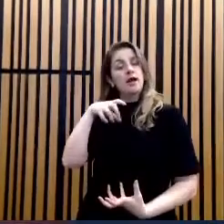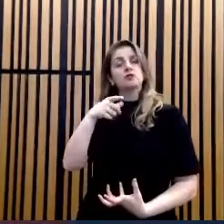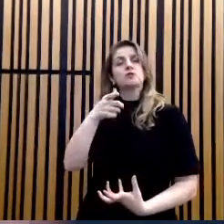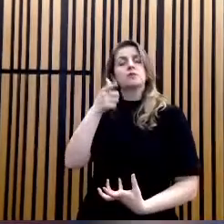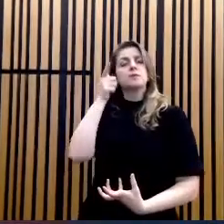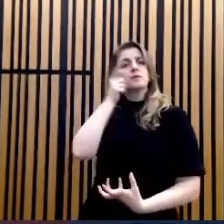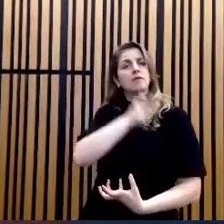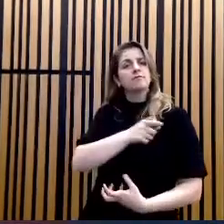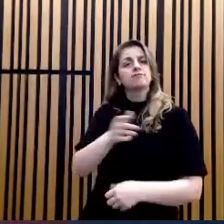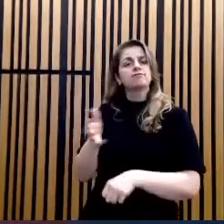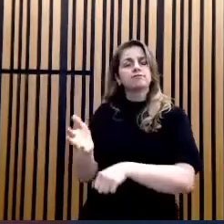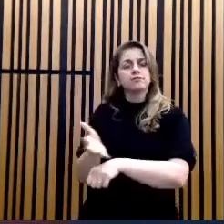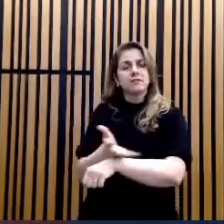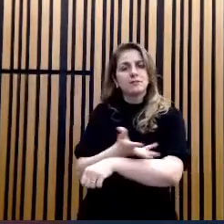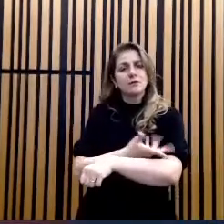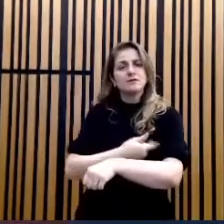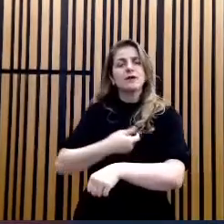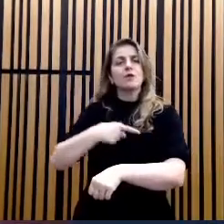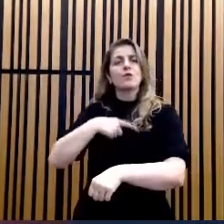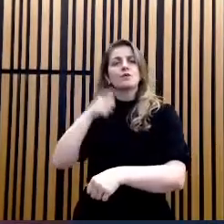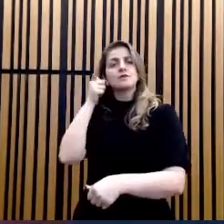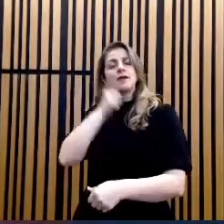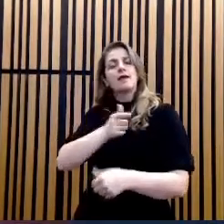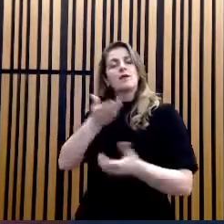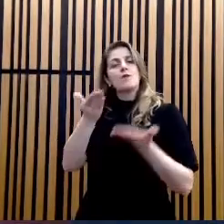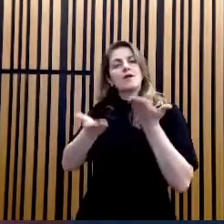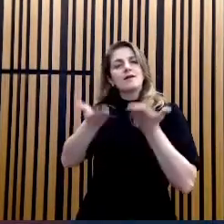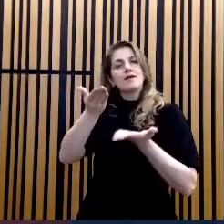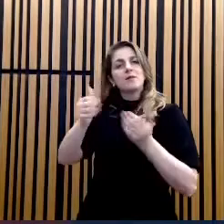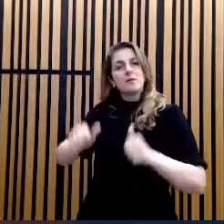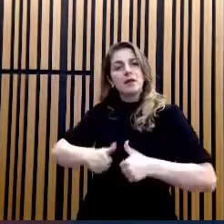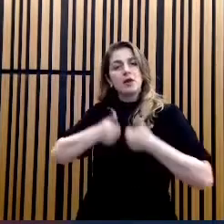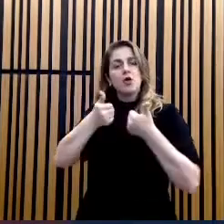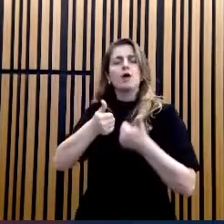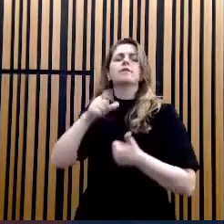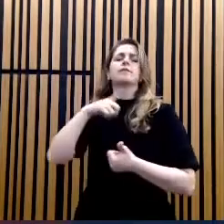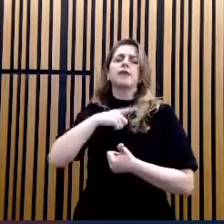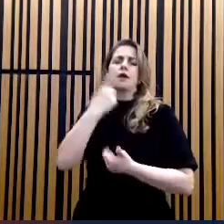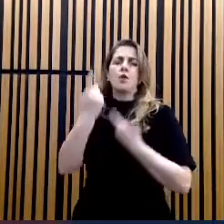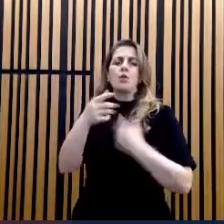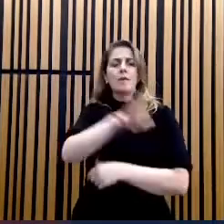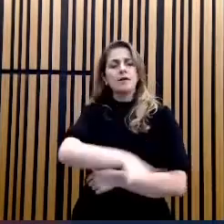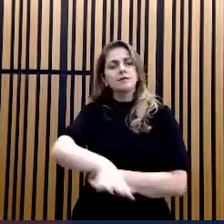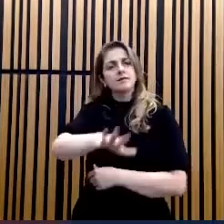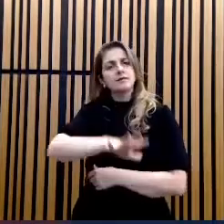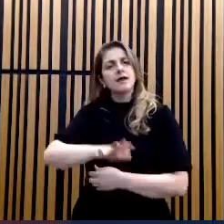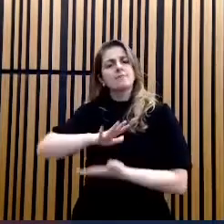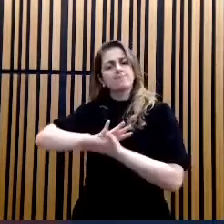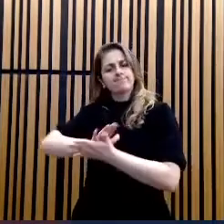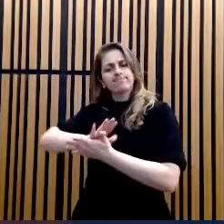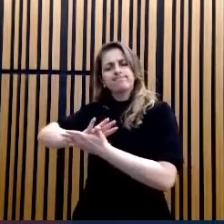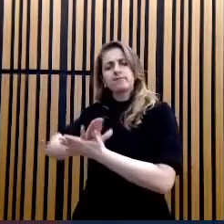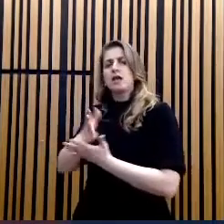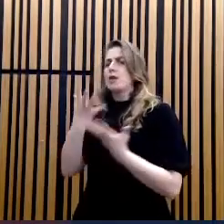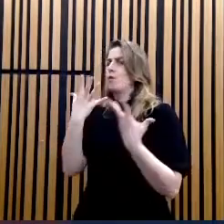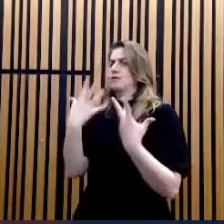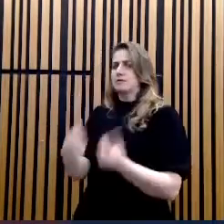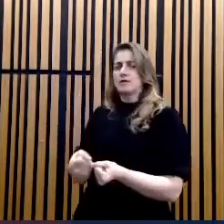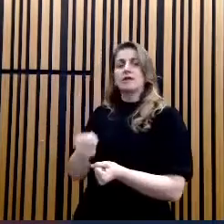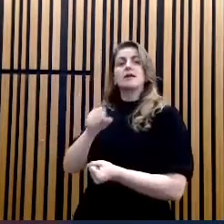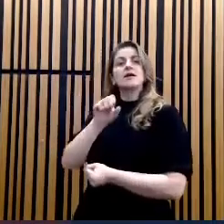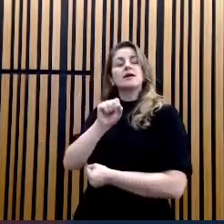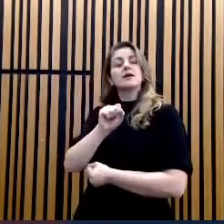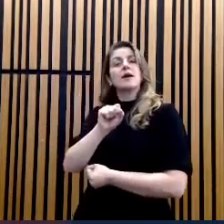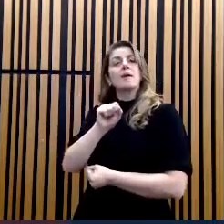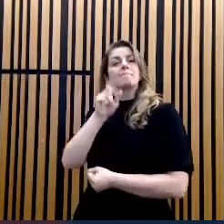da publicidade, nas áreas criativas, ainda há muito preconceito com os profissionais sêniores. Mas